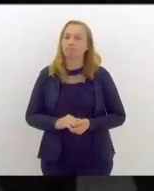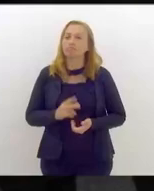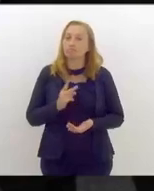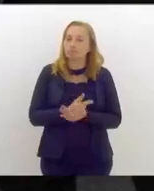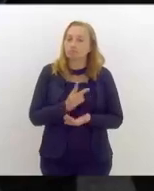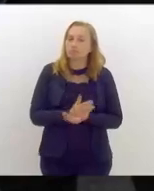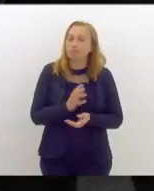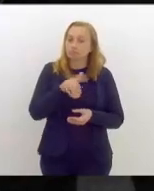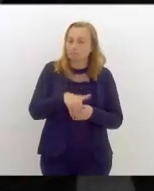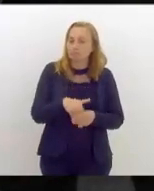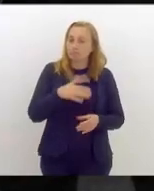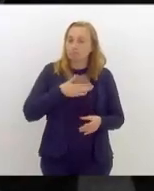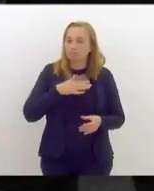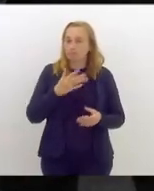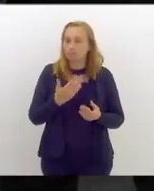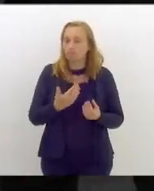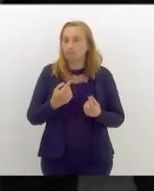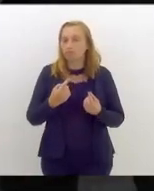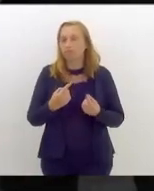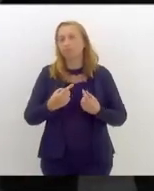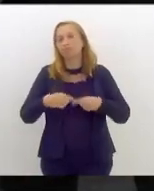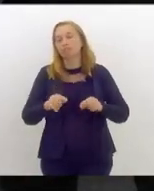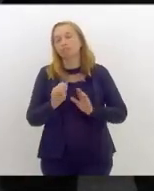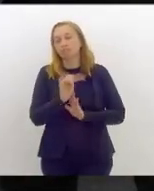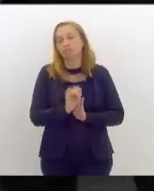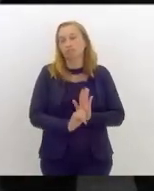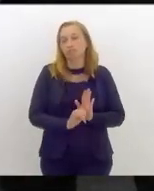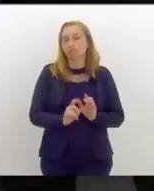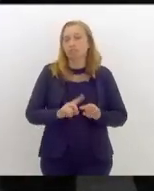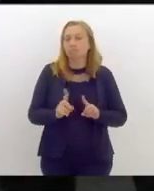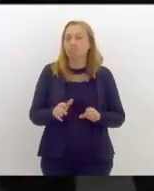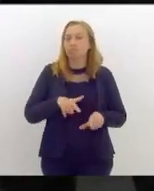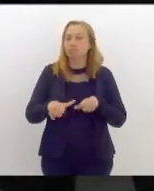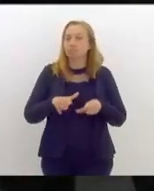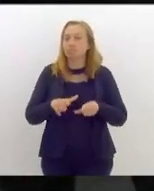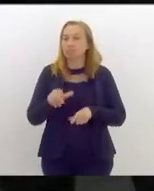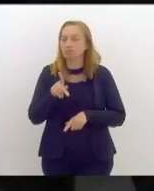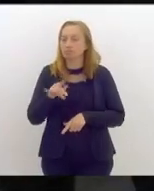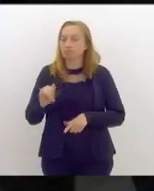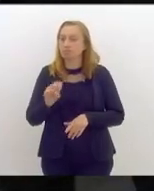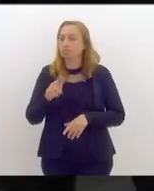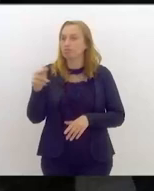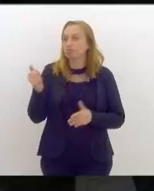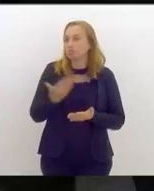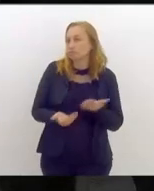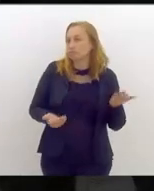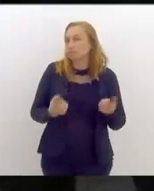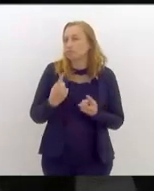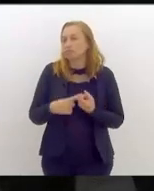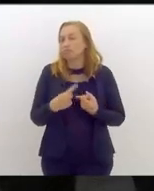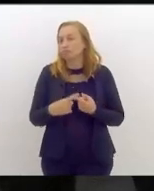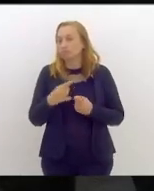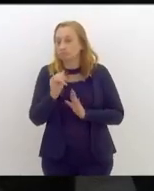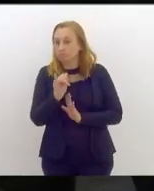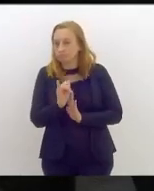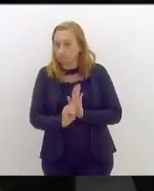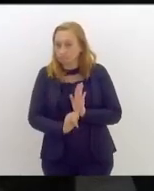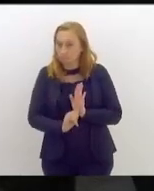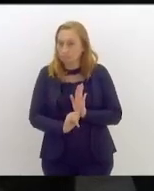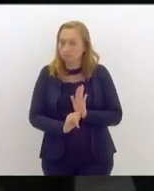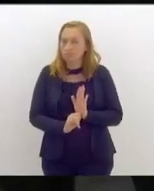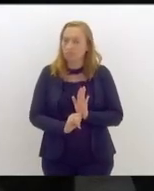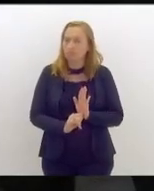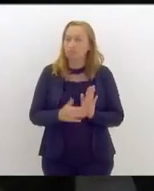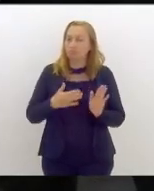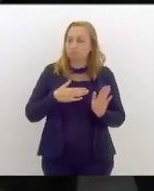que vote o meu voto divergente o meu relatório divergente o trabalho da CPI nunca vai se perder porque esse relatório que